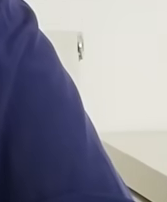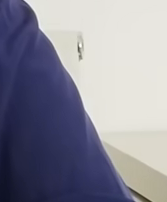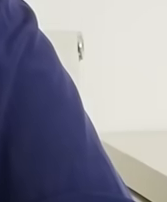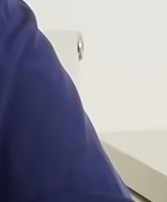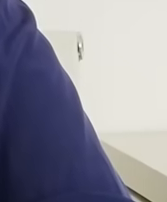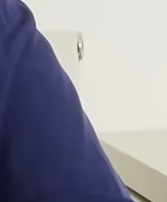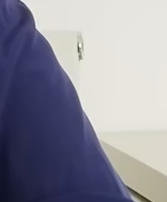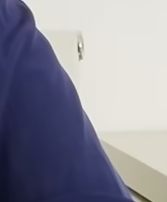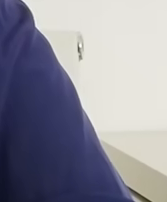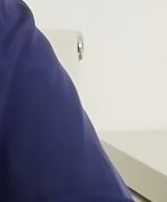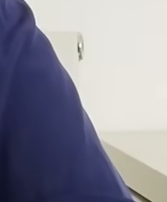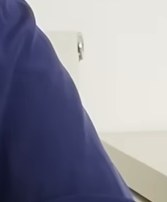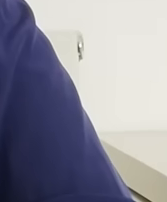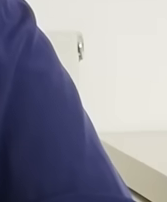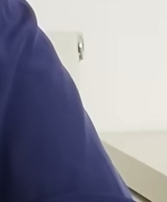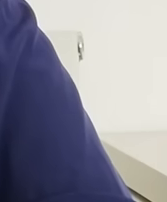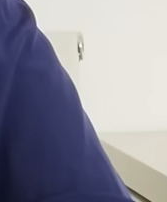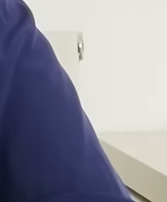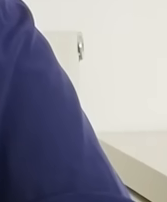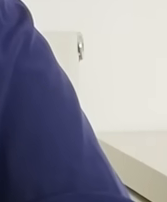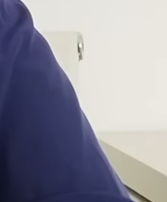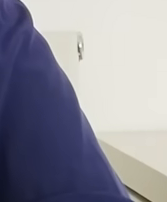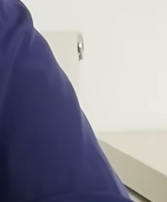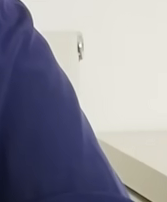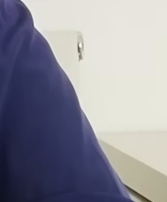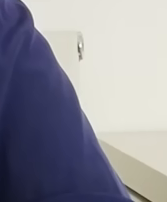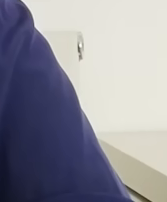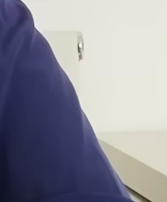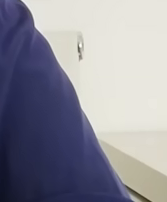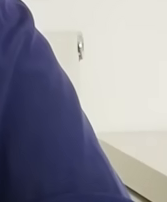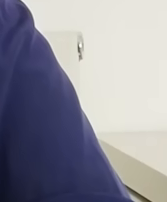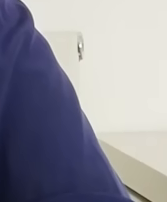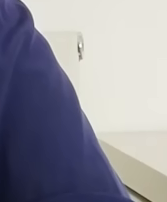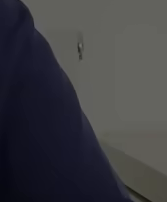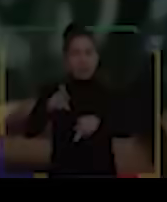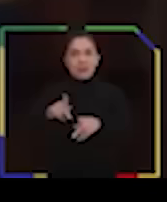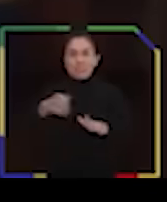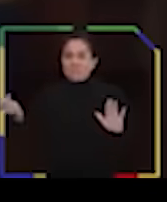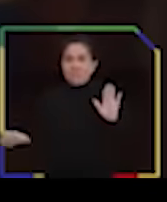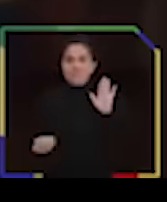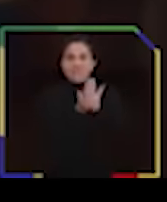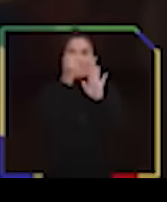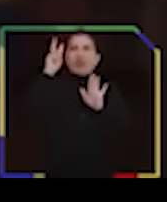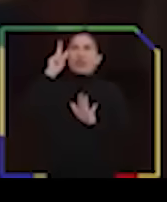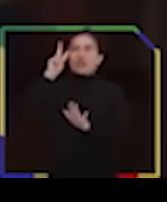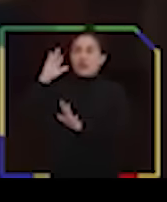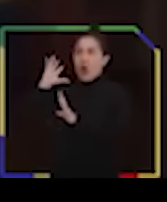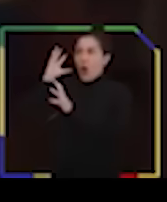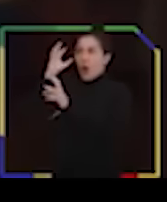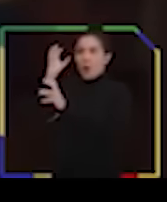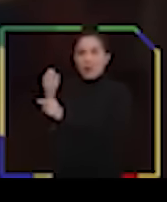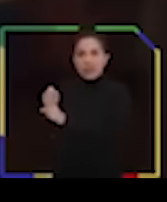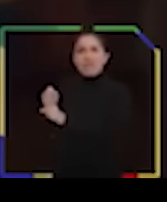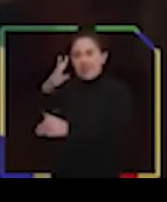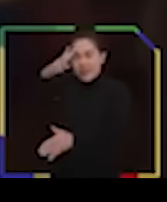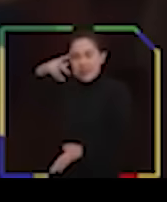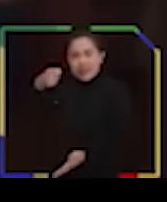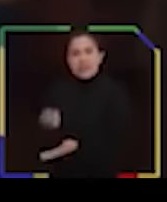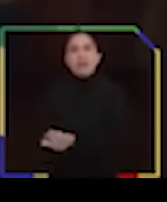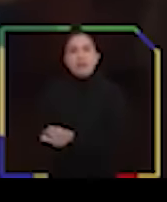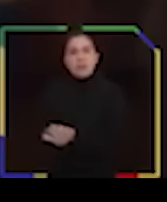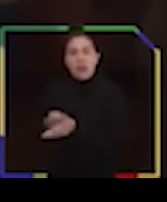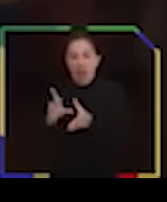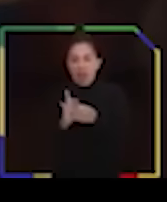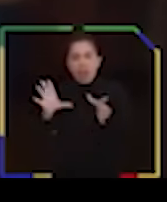lembrar do nosso pronunciamento do dia 7 de setembro deste ano. Em momentos decisivos da história, a defesa